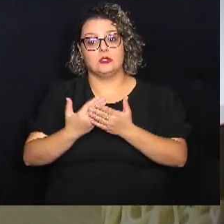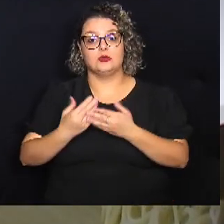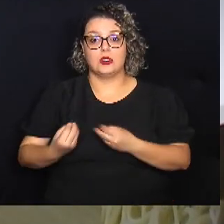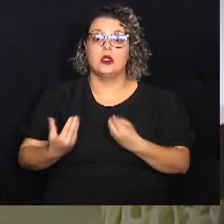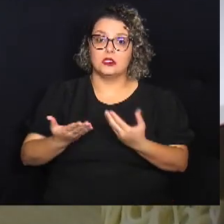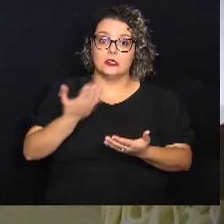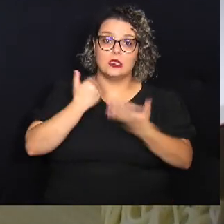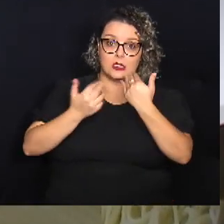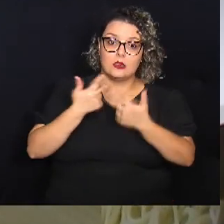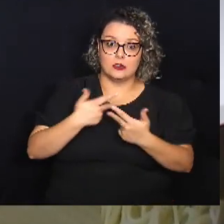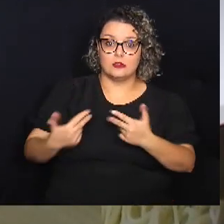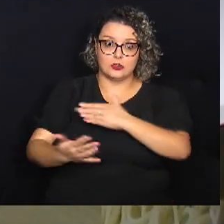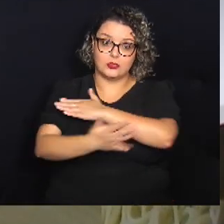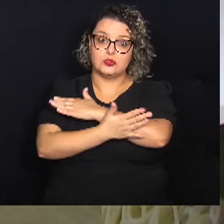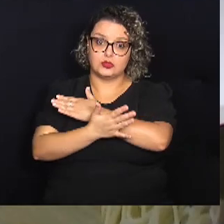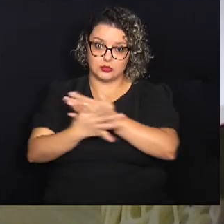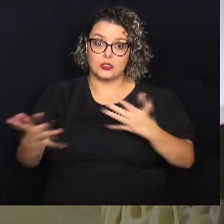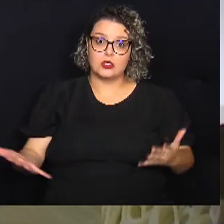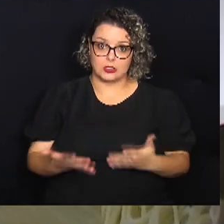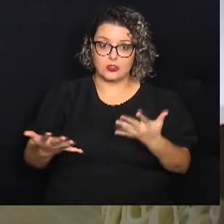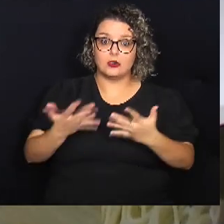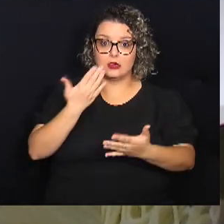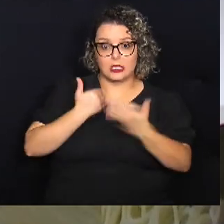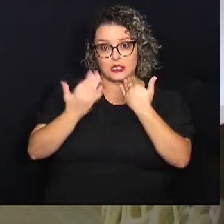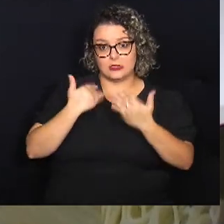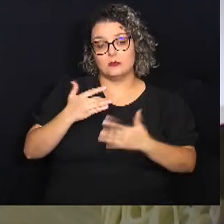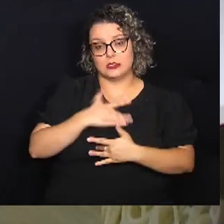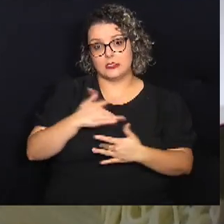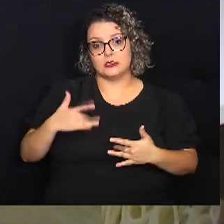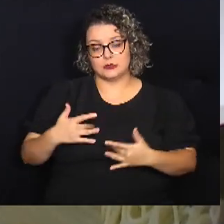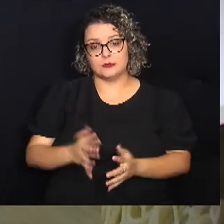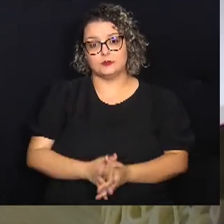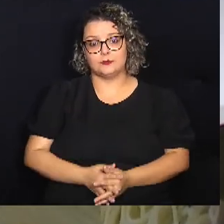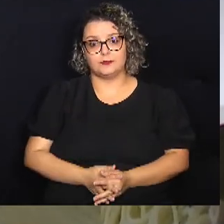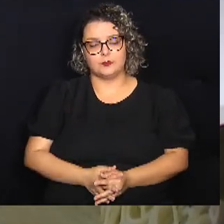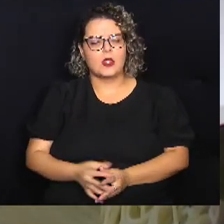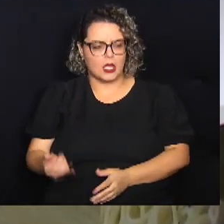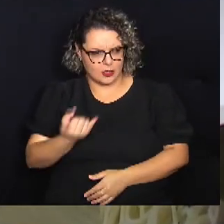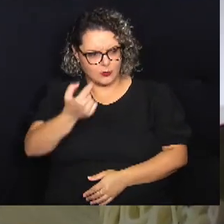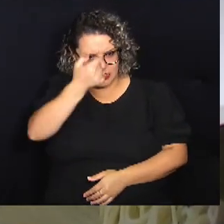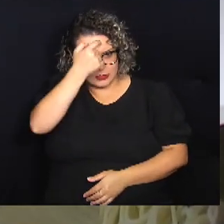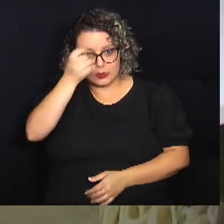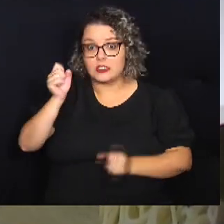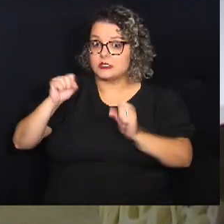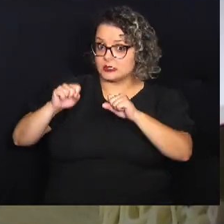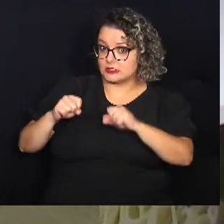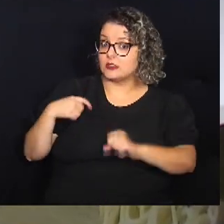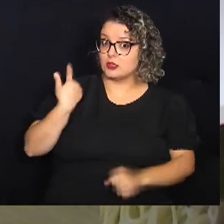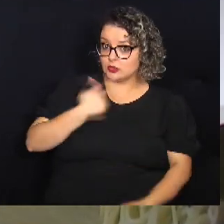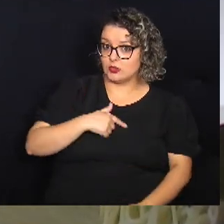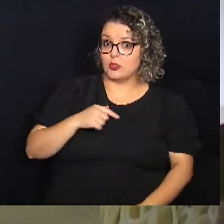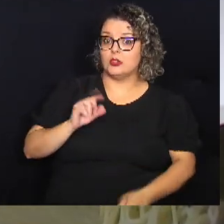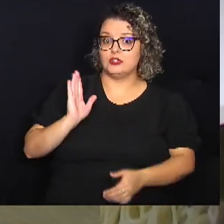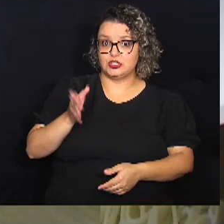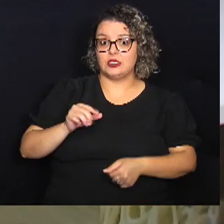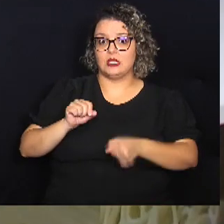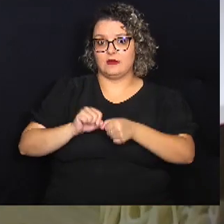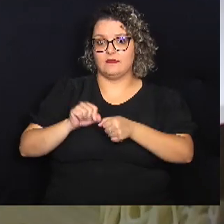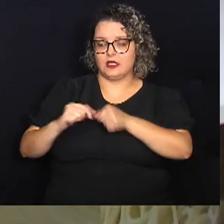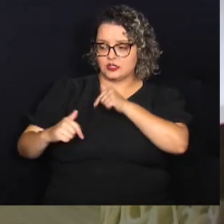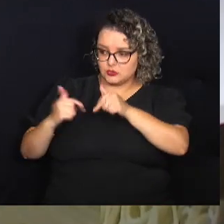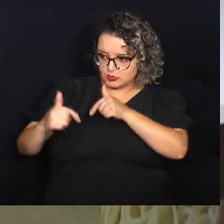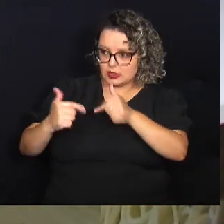nos ajuda, nesse estímulo à alimentação saudável. Importante essa conscientização. Sim, a gente já faz um trabalho na